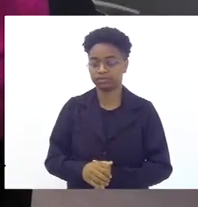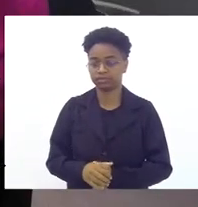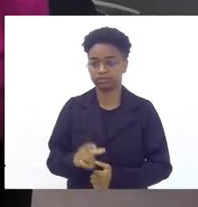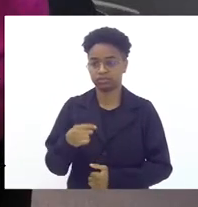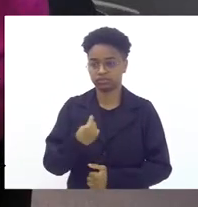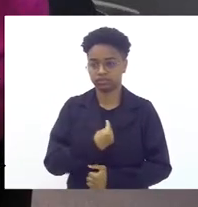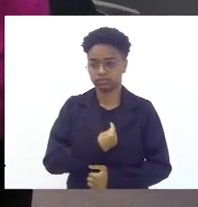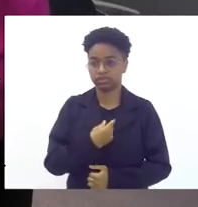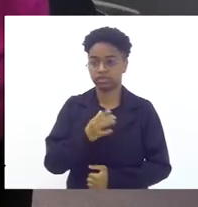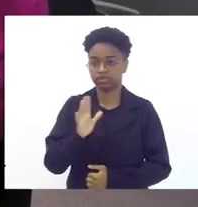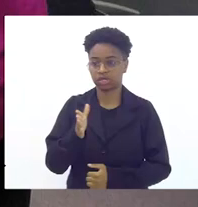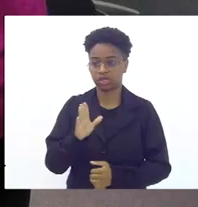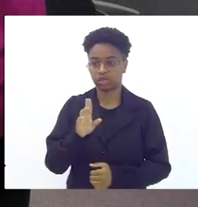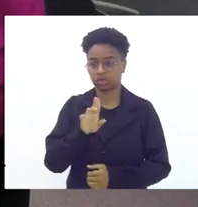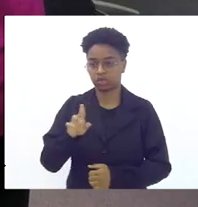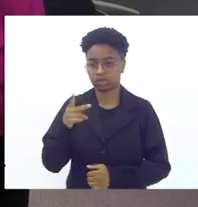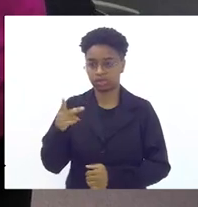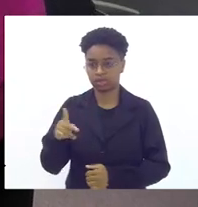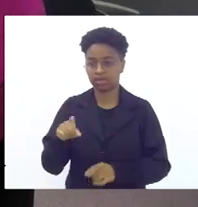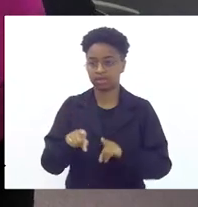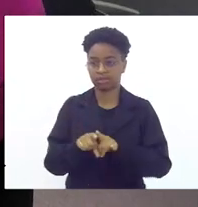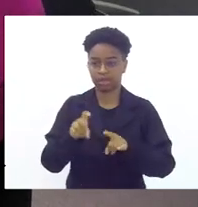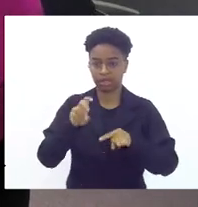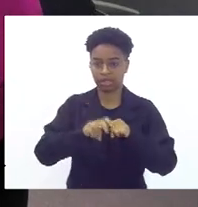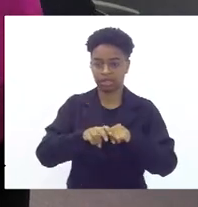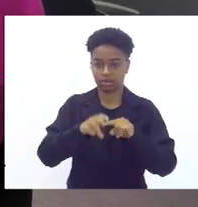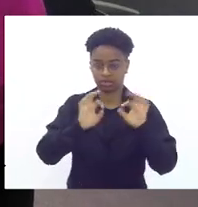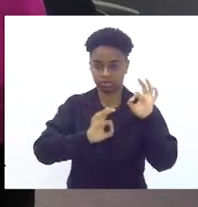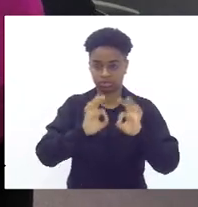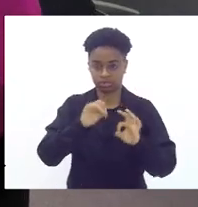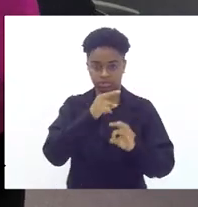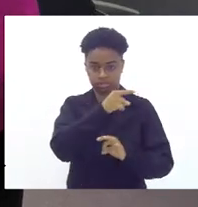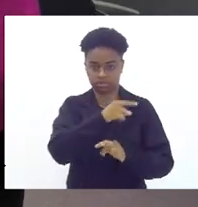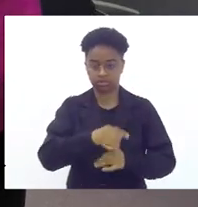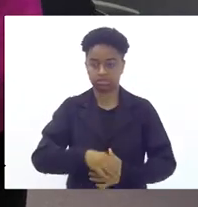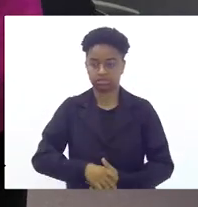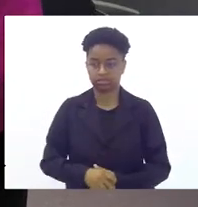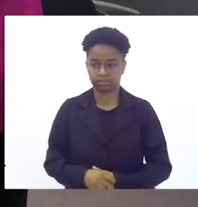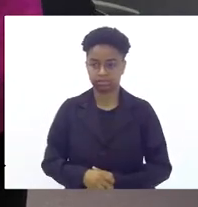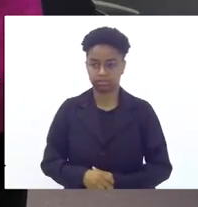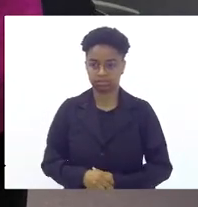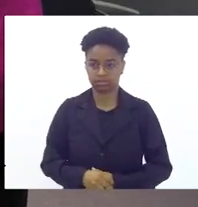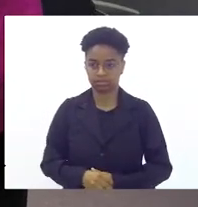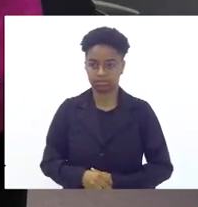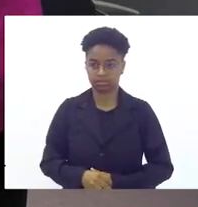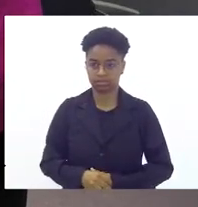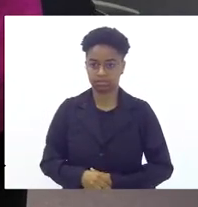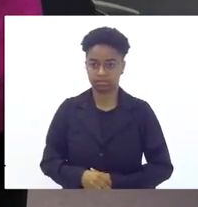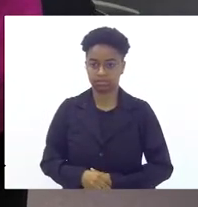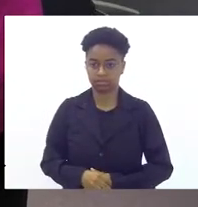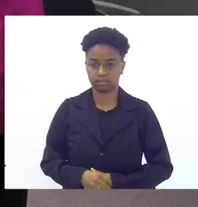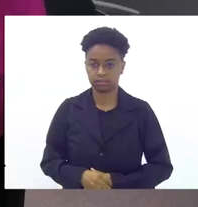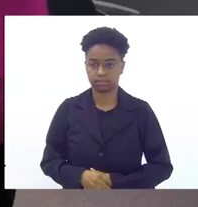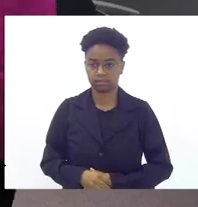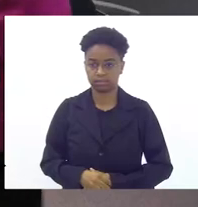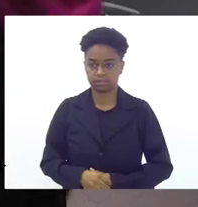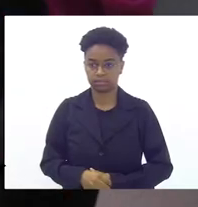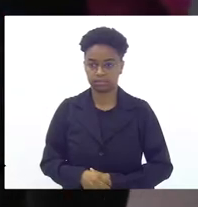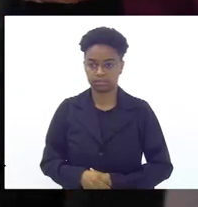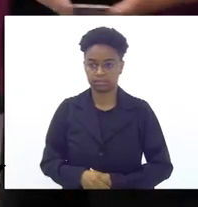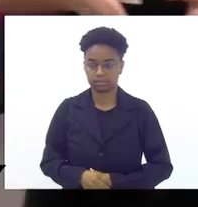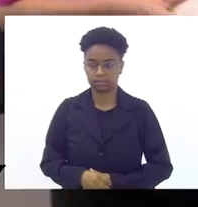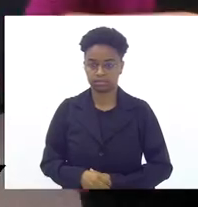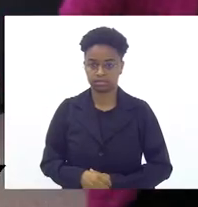nome dela cadeira já tá também tá lá do lado tá lá do lado bem então